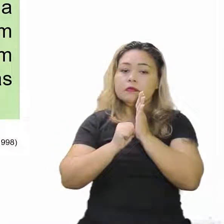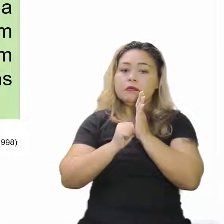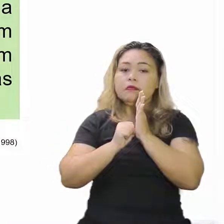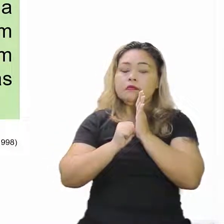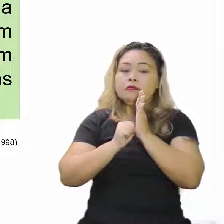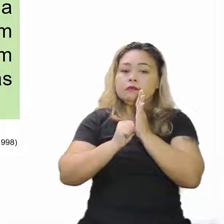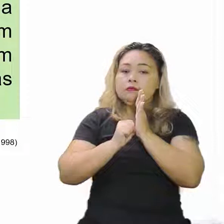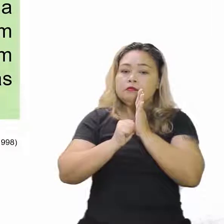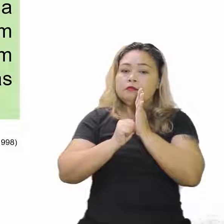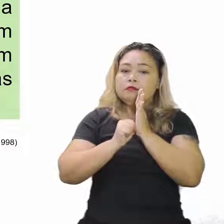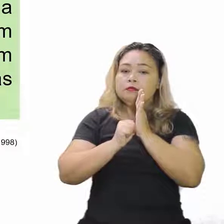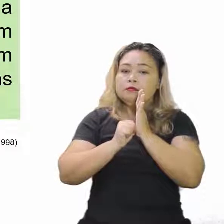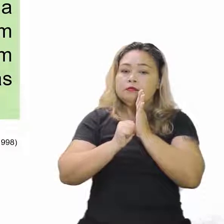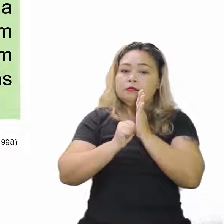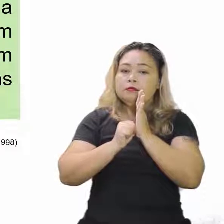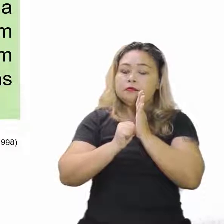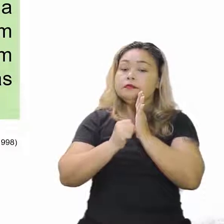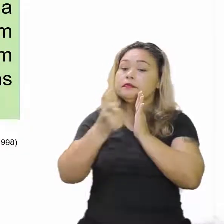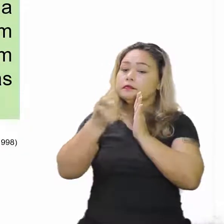século